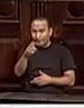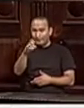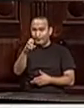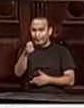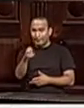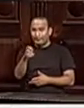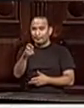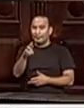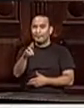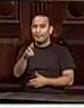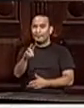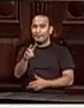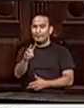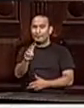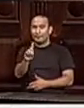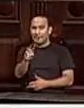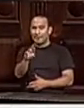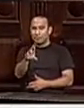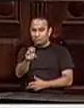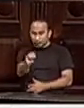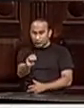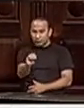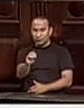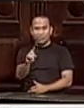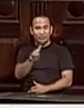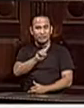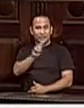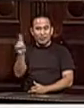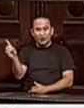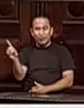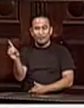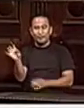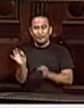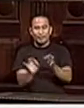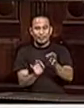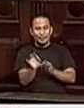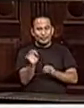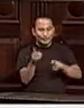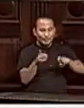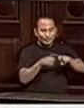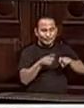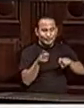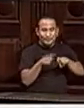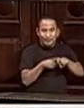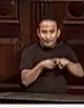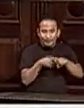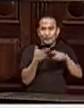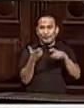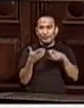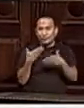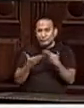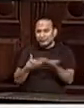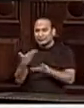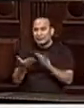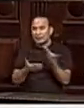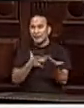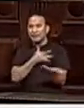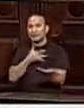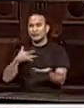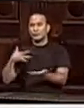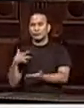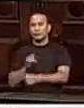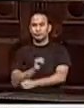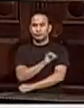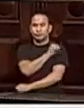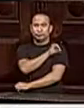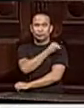Hospital Pedro Ernesto, que não só forma médicos para atuar na saúde do Rio de Janeiro, como